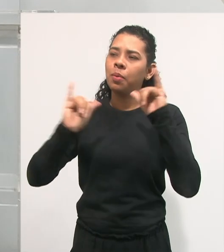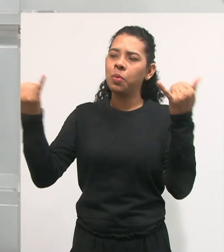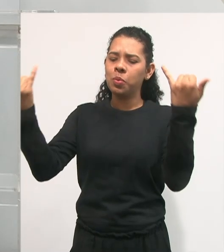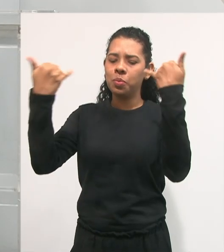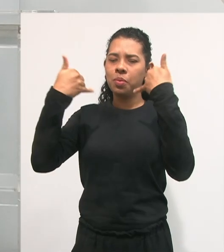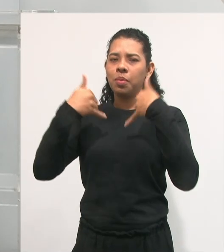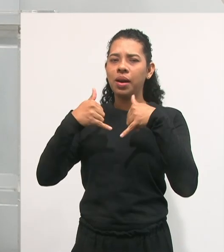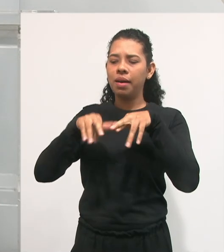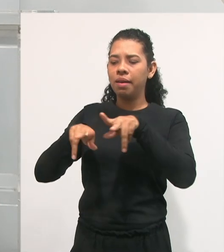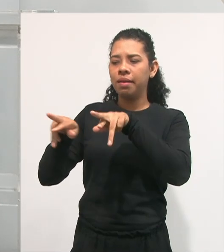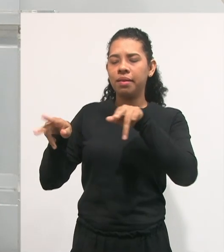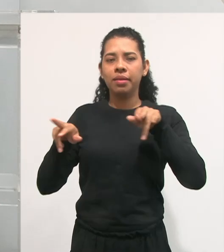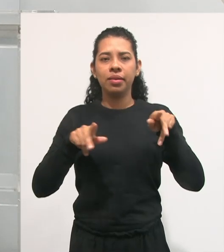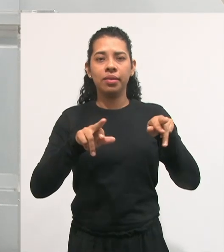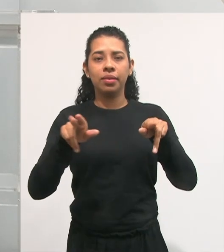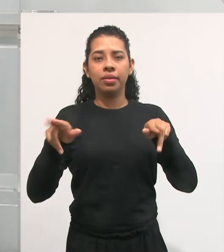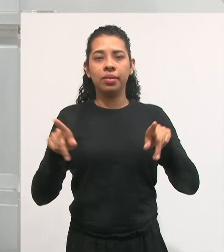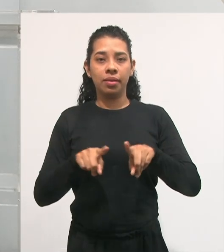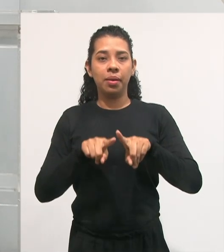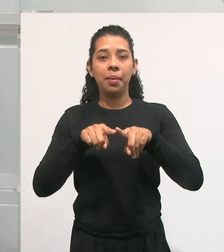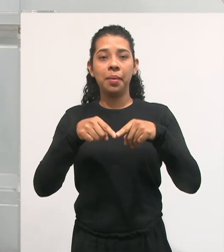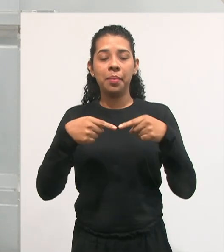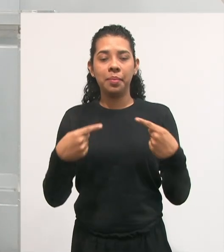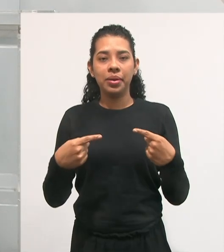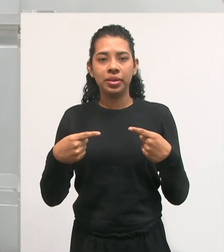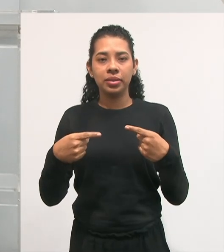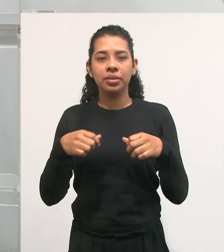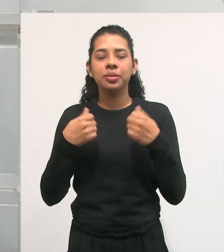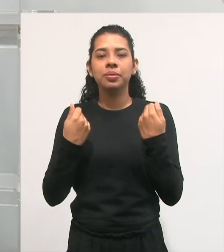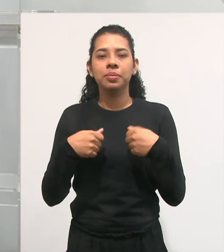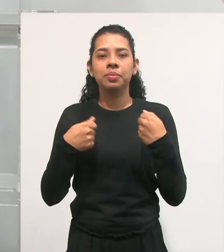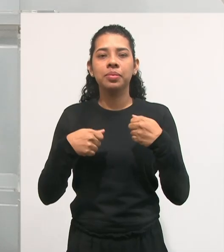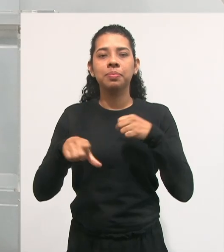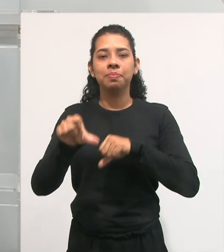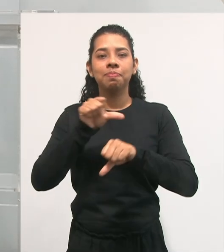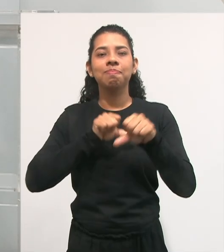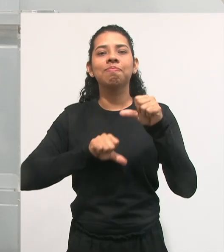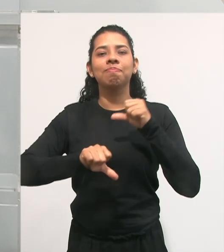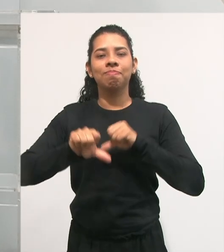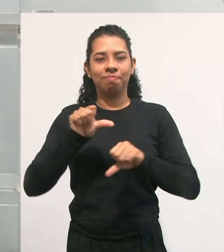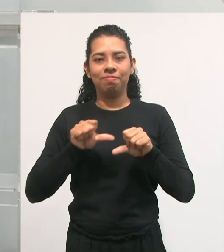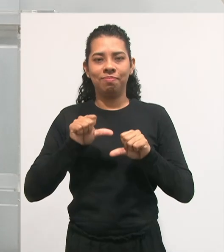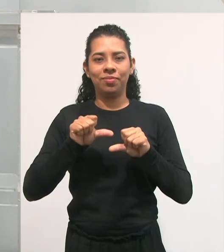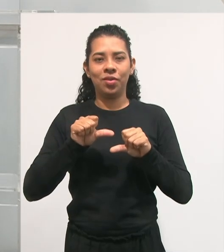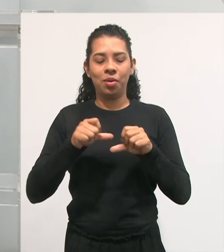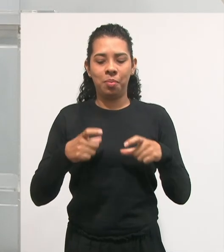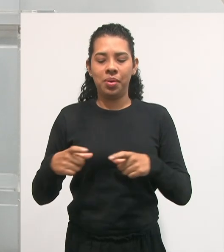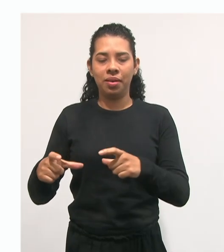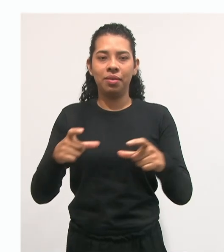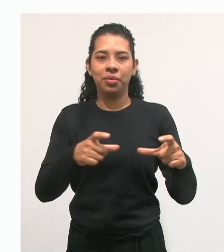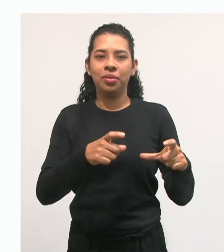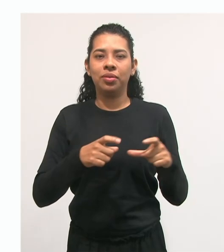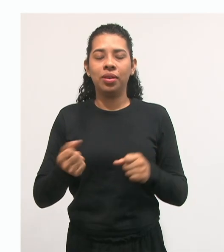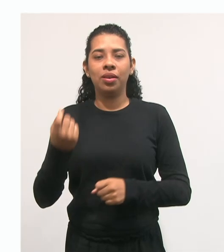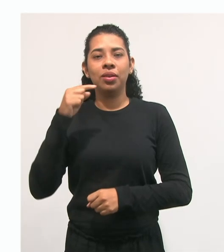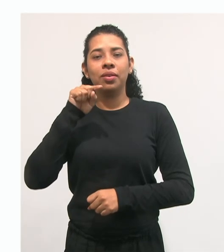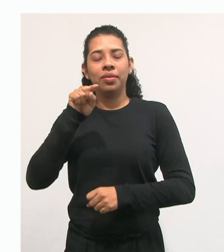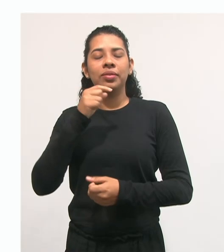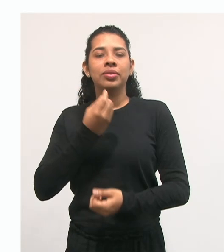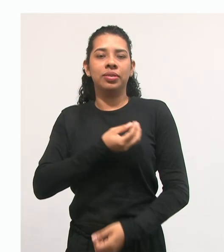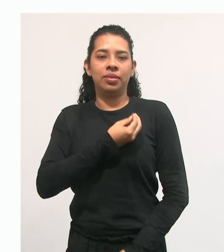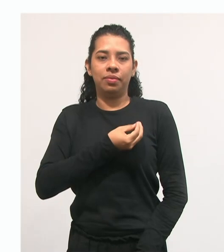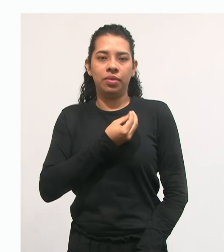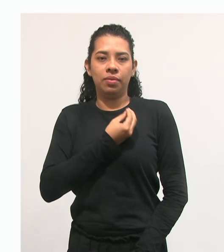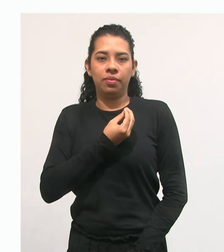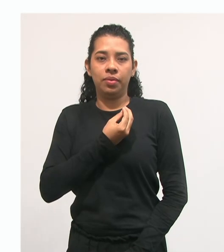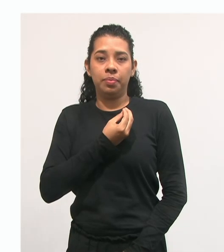você consiga também transformar a realidade em que você vive, tá? E aí é que entram as TICs.